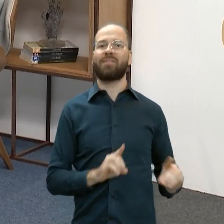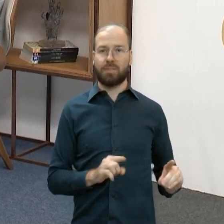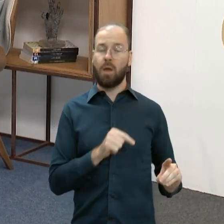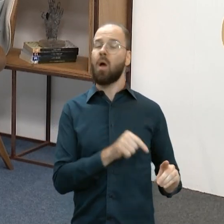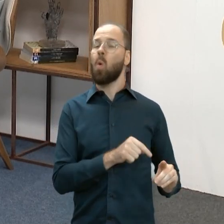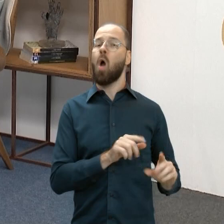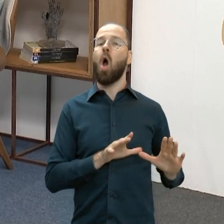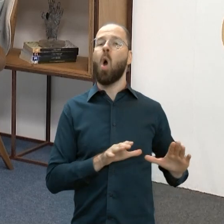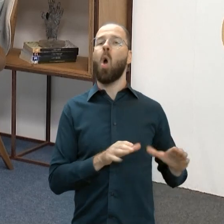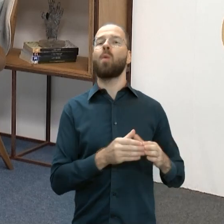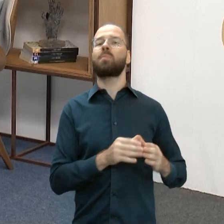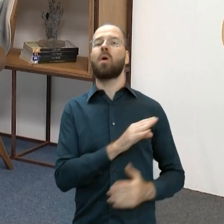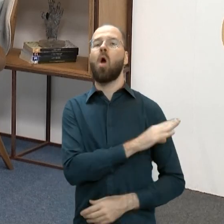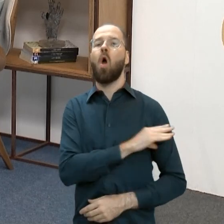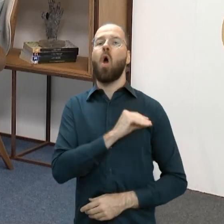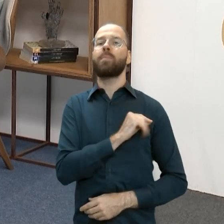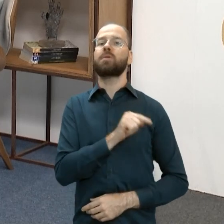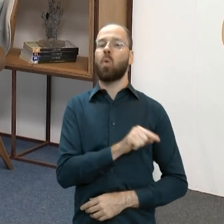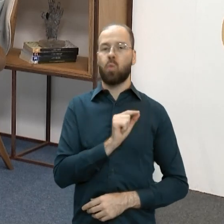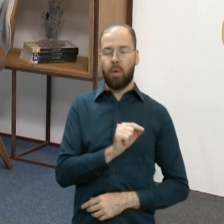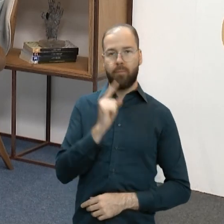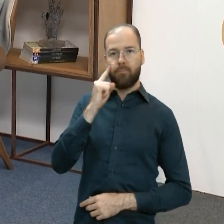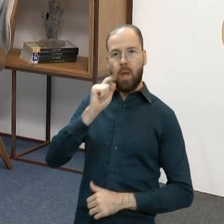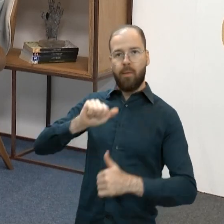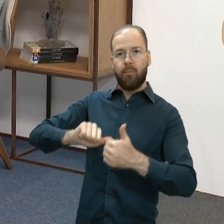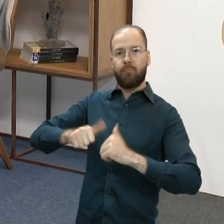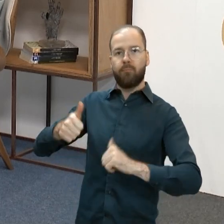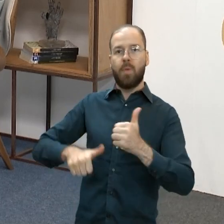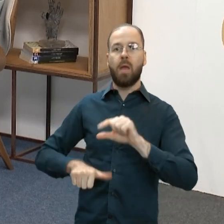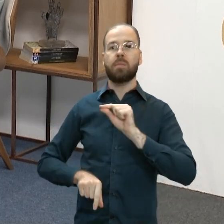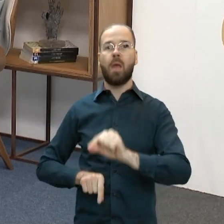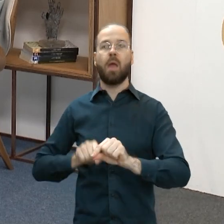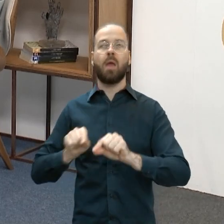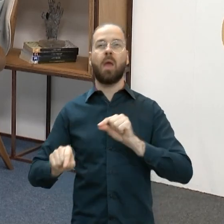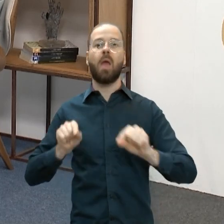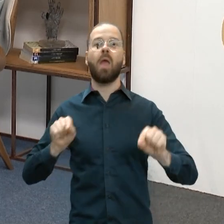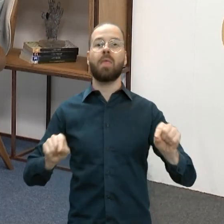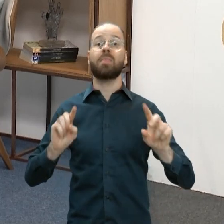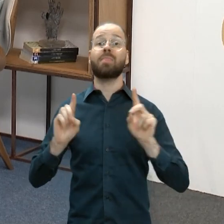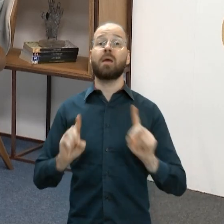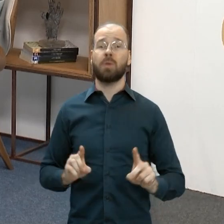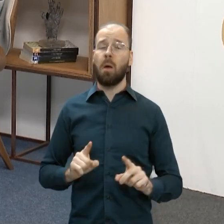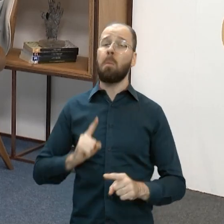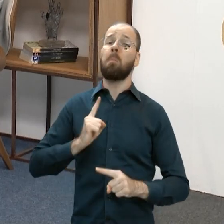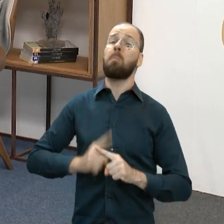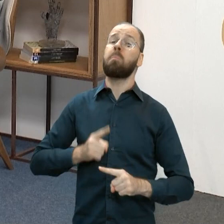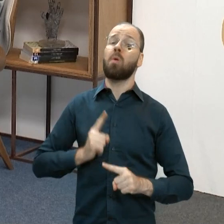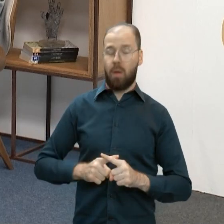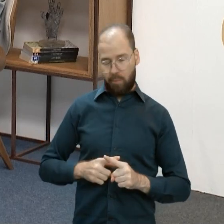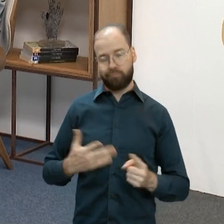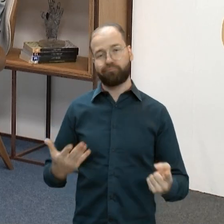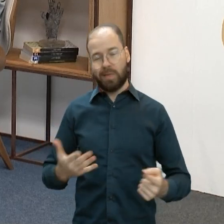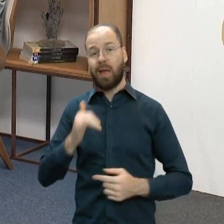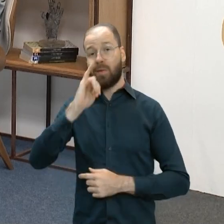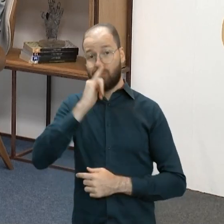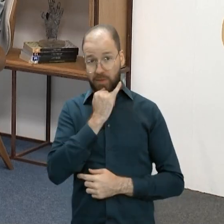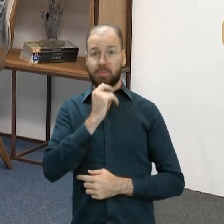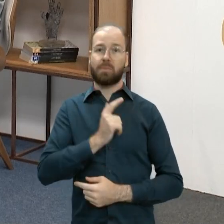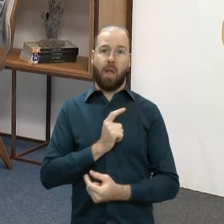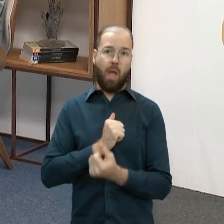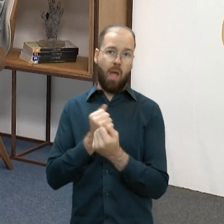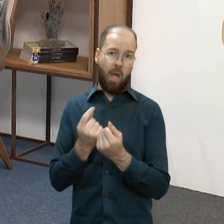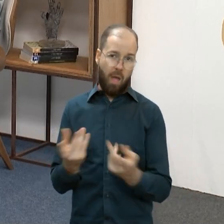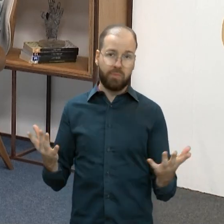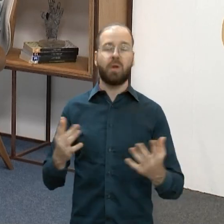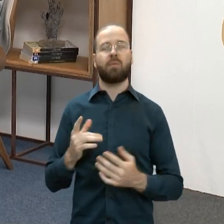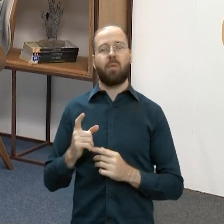verificar qual é a pessoa com deficiência. Mas porque existe muita fraude. As pessoas acabam passando até por cima